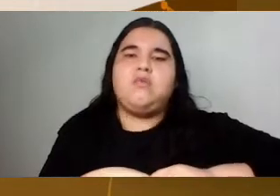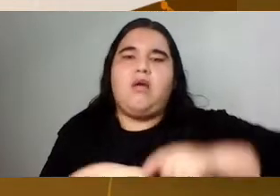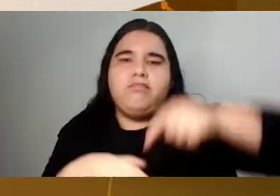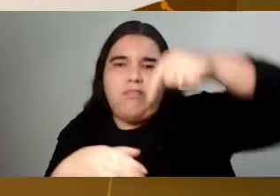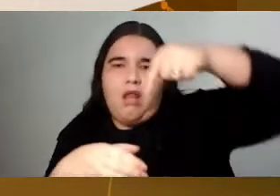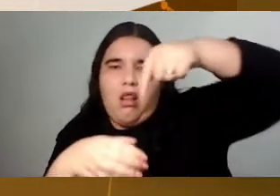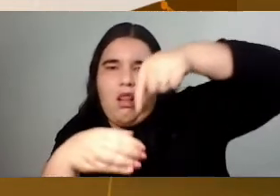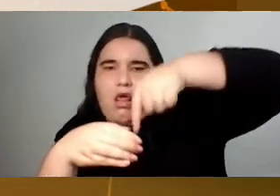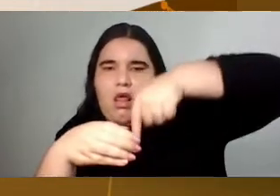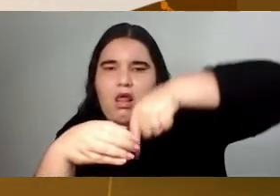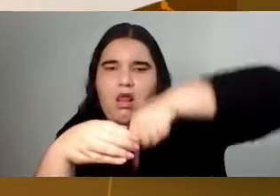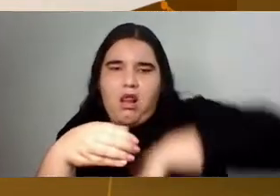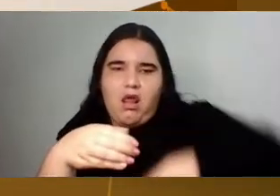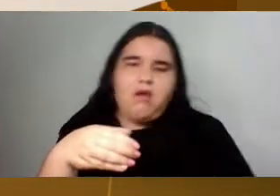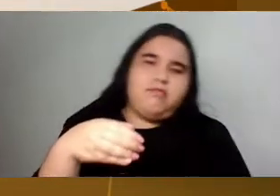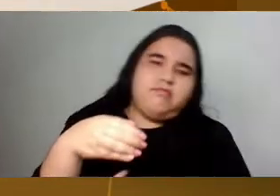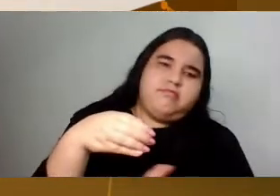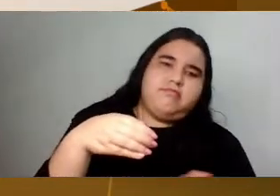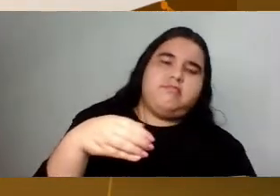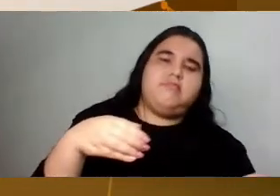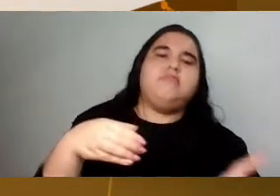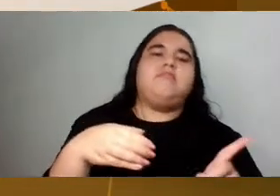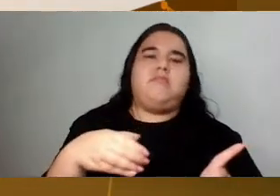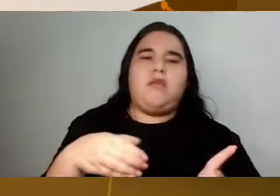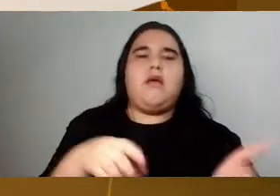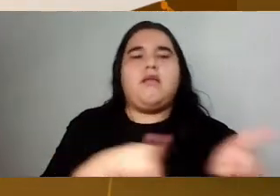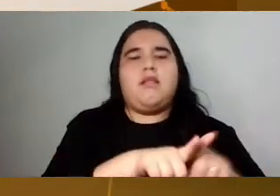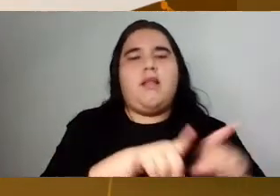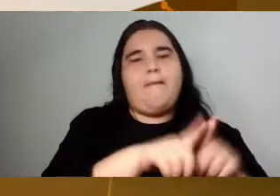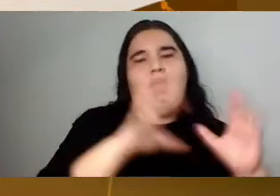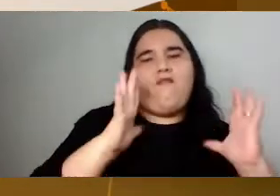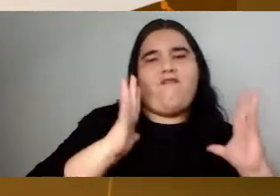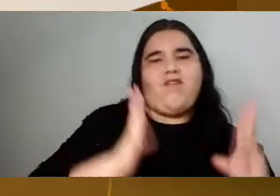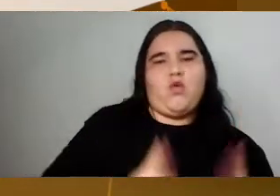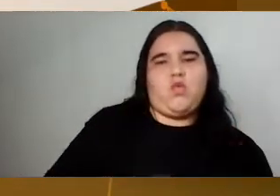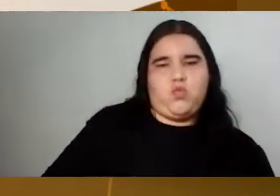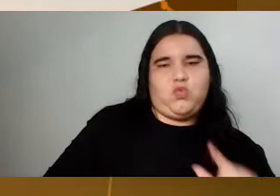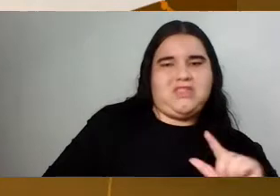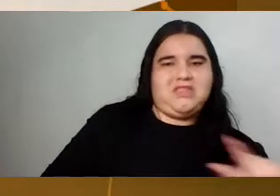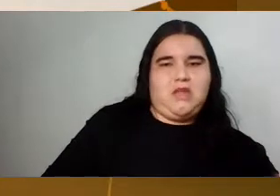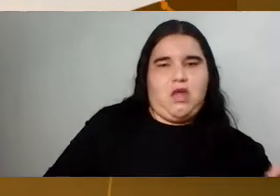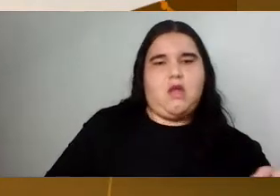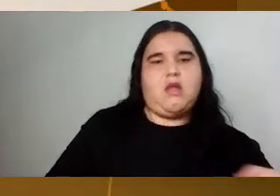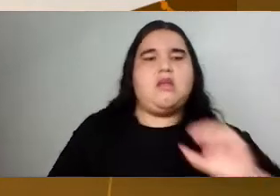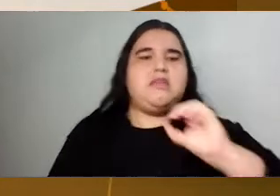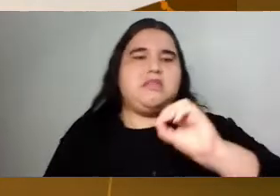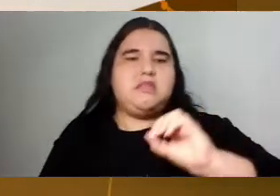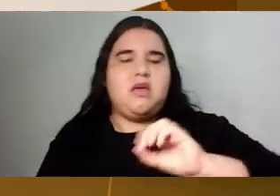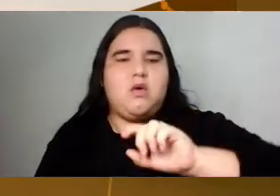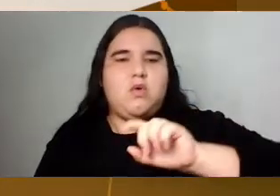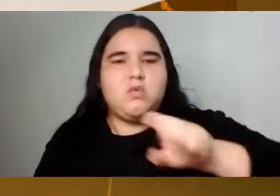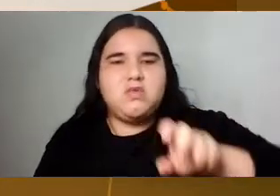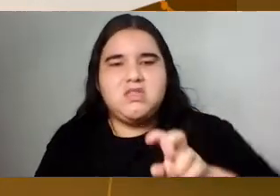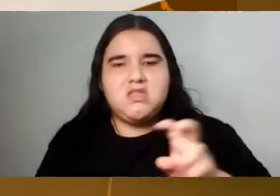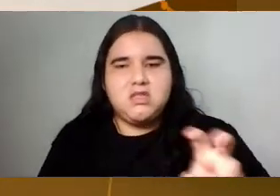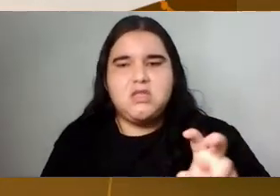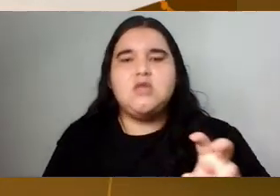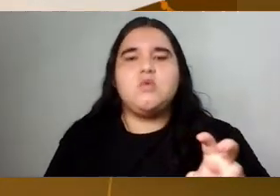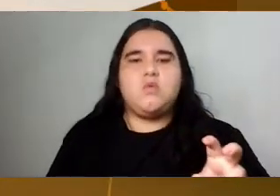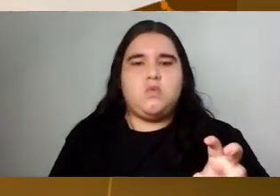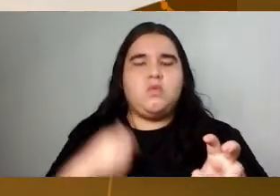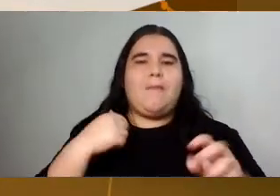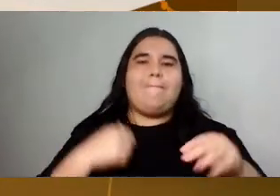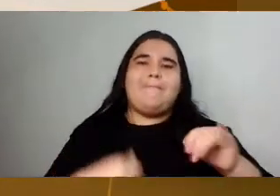esse óleo, passando também por um filtro de saída, normalmente 0,5 micra, essa ordem de grandeza. Então aí nós